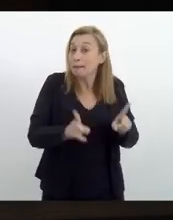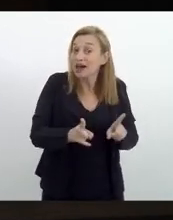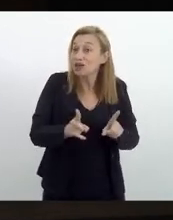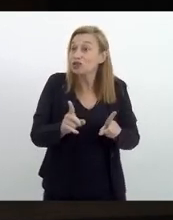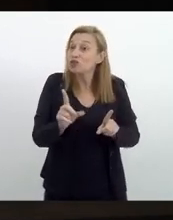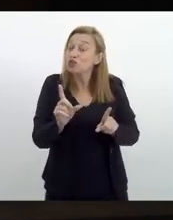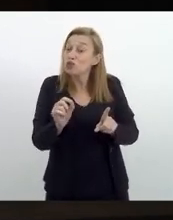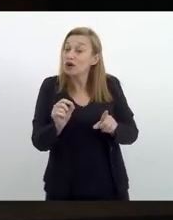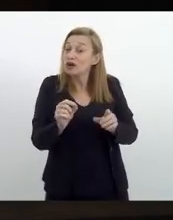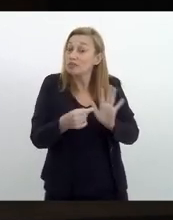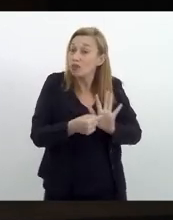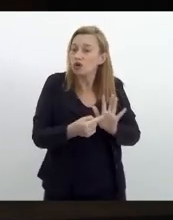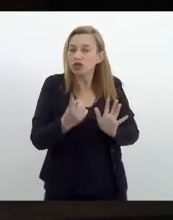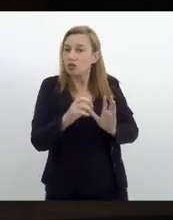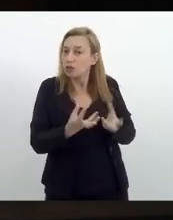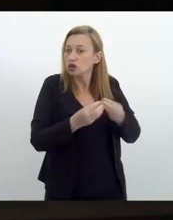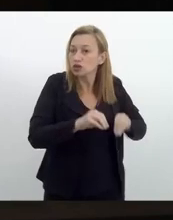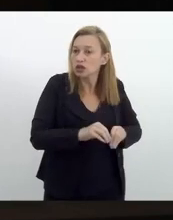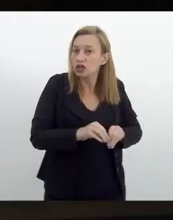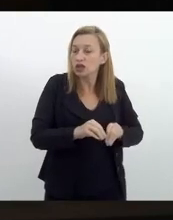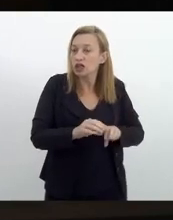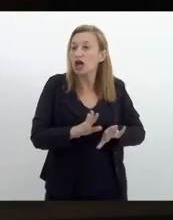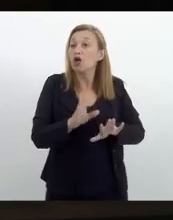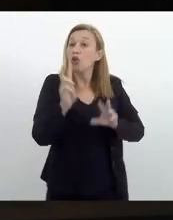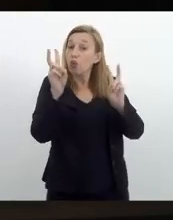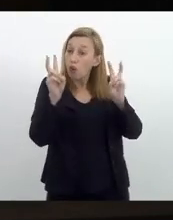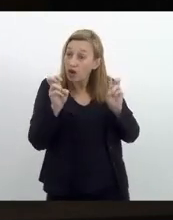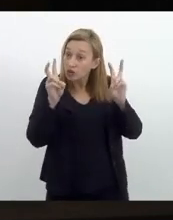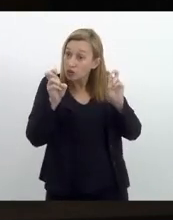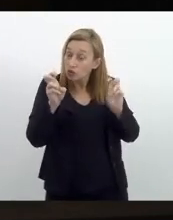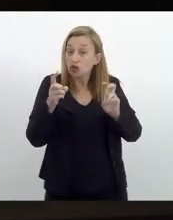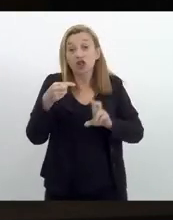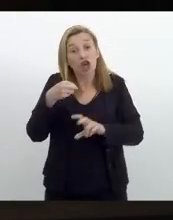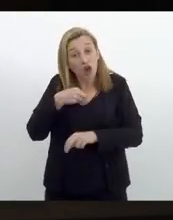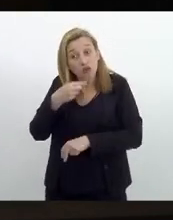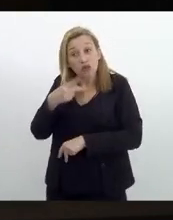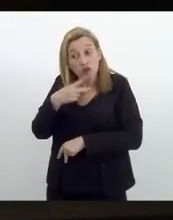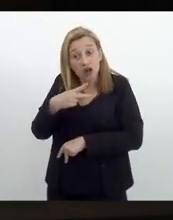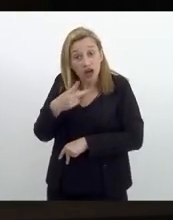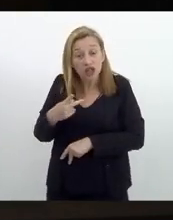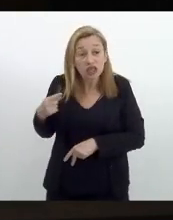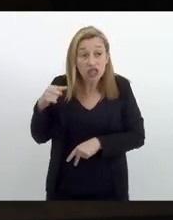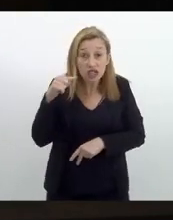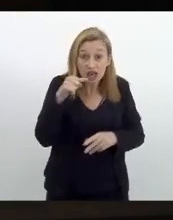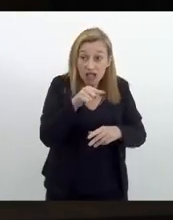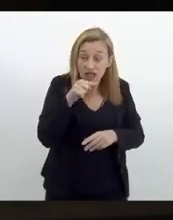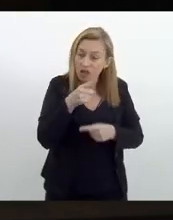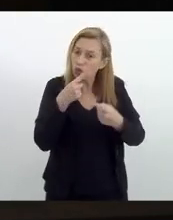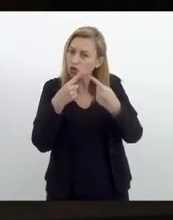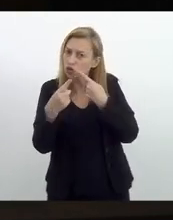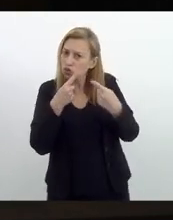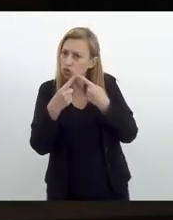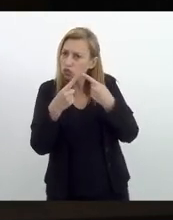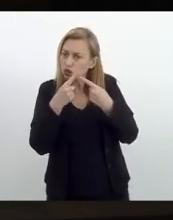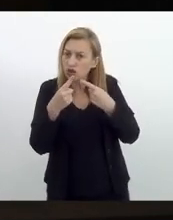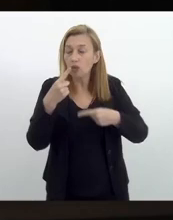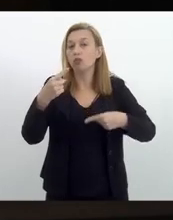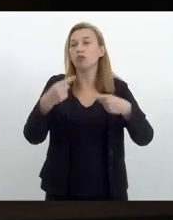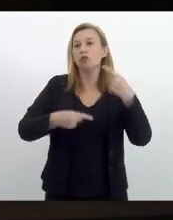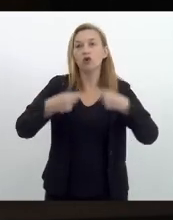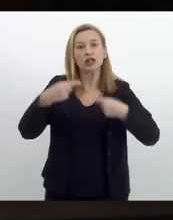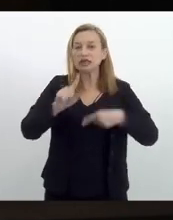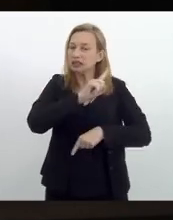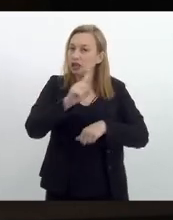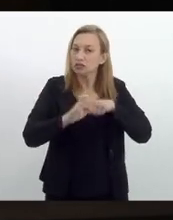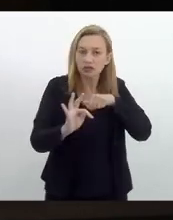bunda não prejudica. A questão que eu estou ponderando é que este é um debate político e não